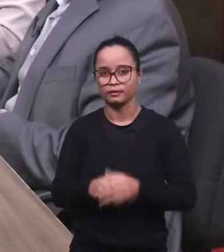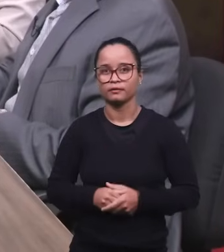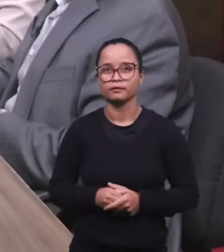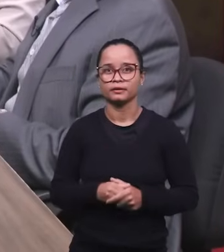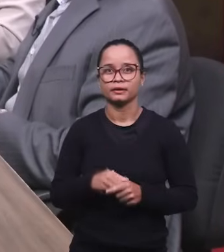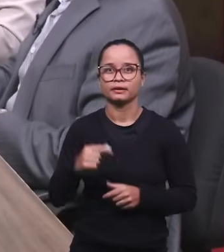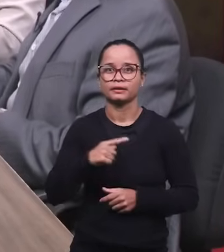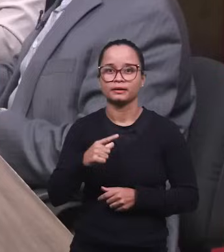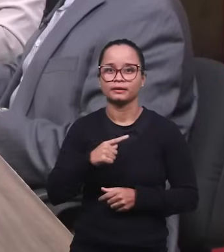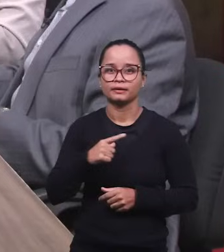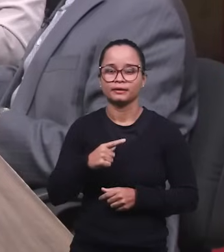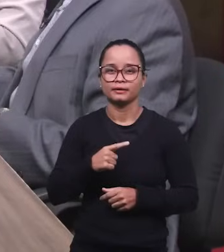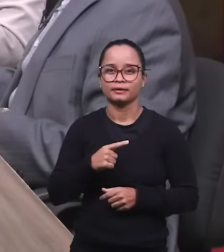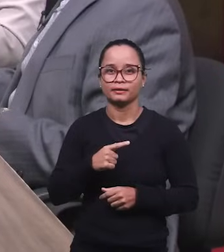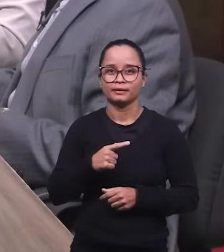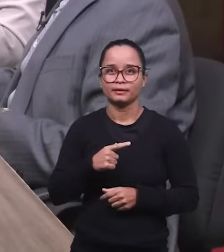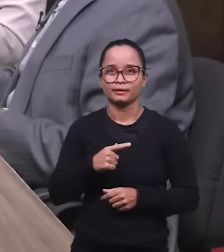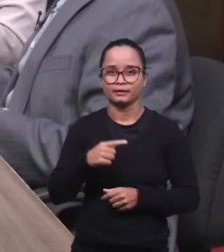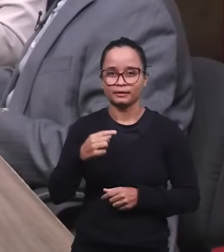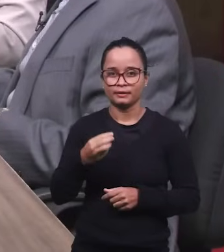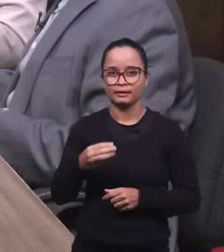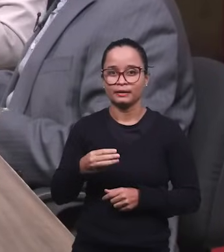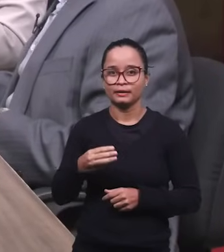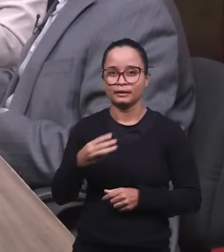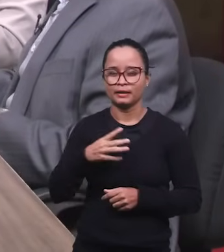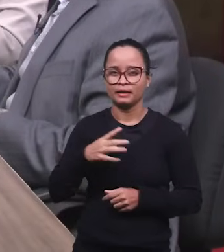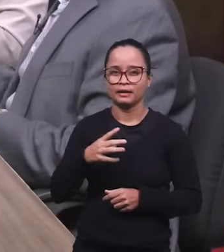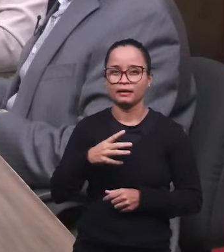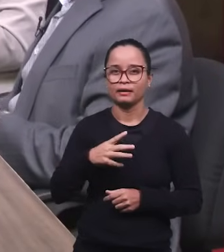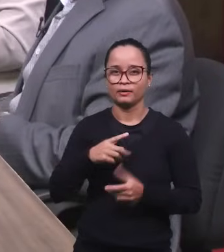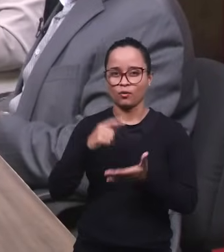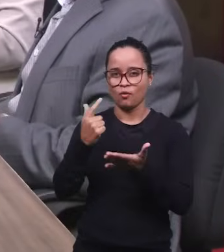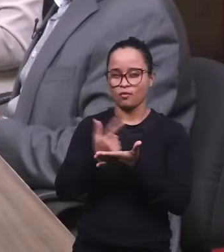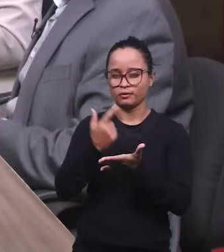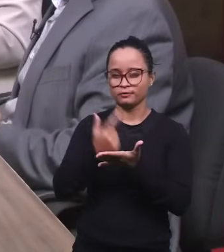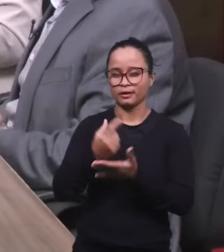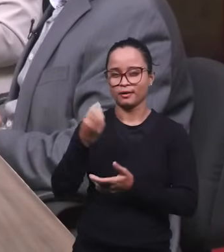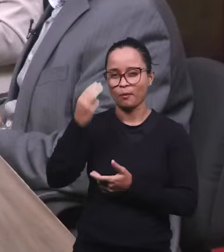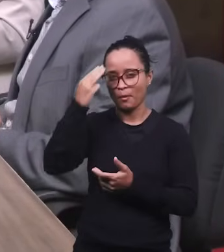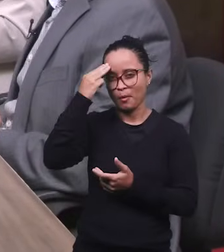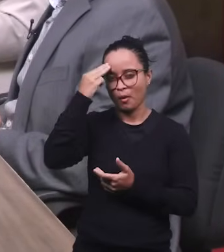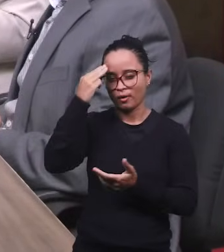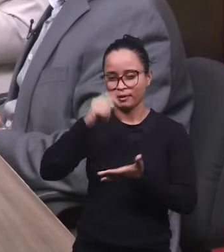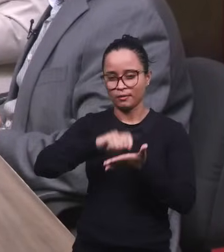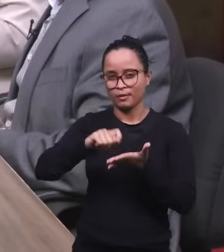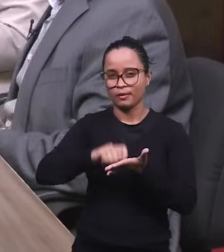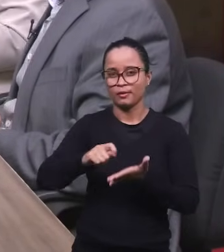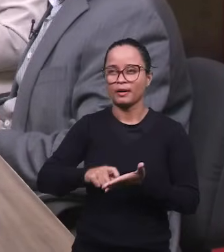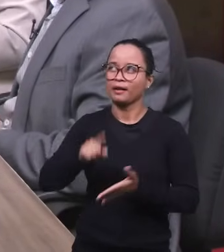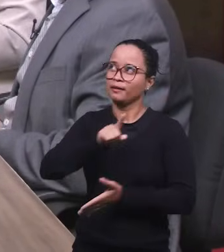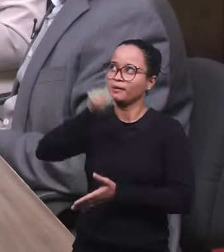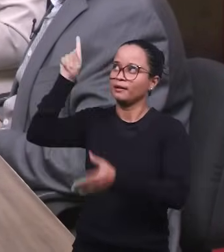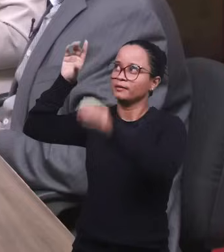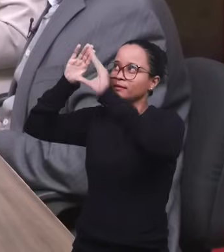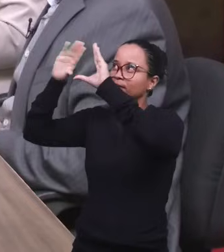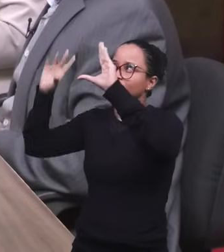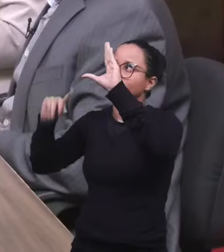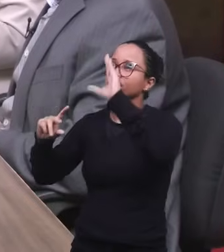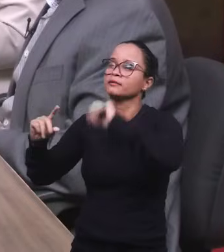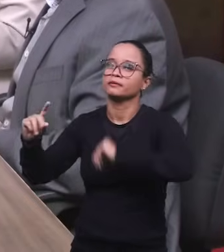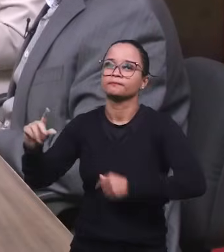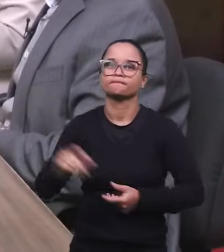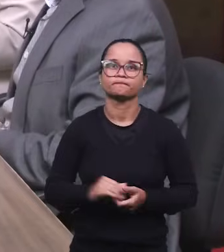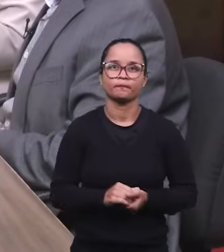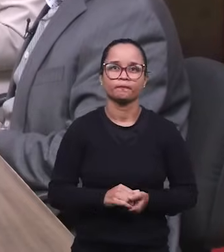assim, há um memorial escrito na eternidade. Eu queria provocar vocês